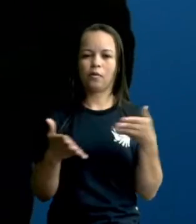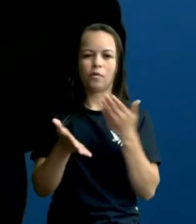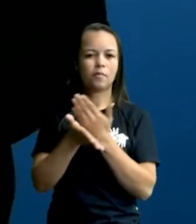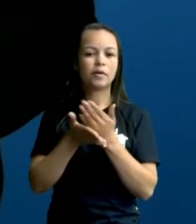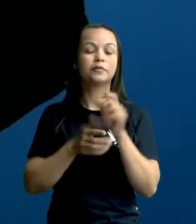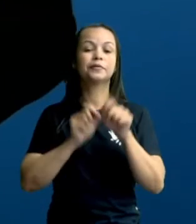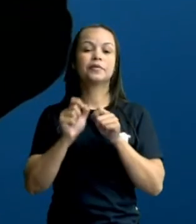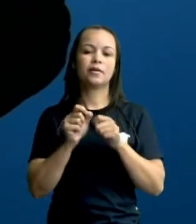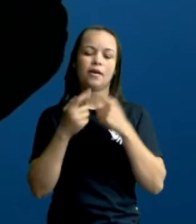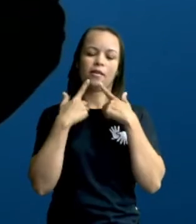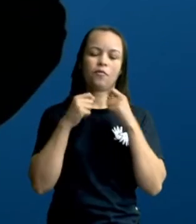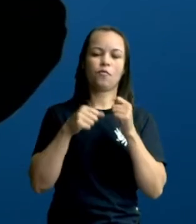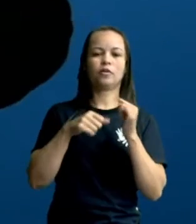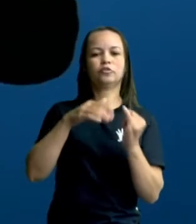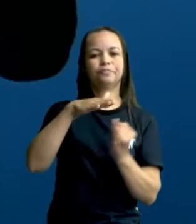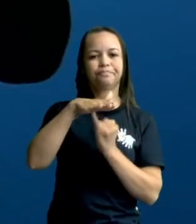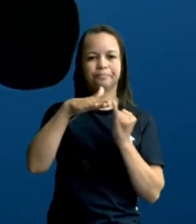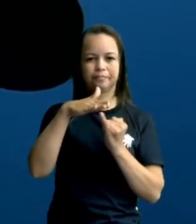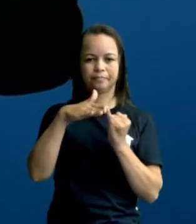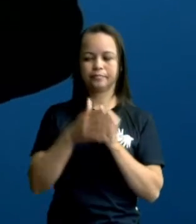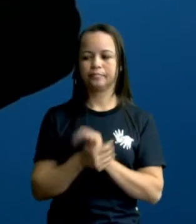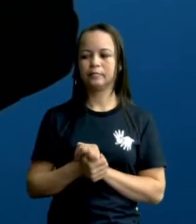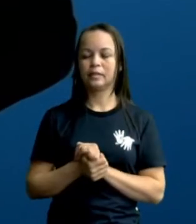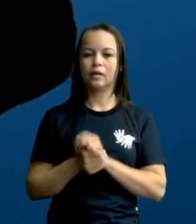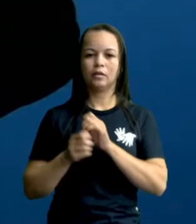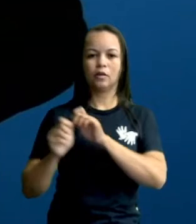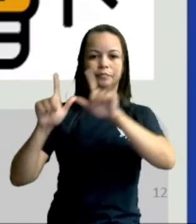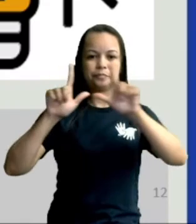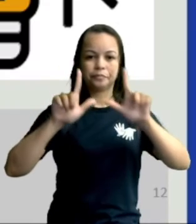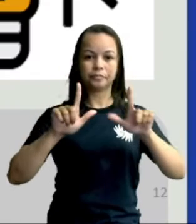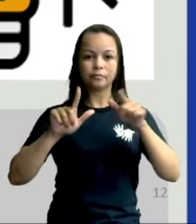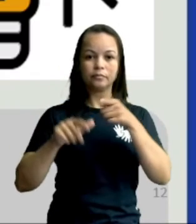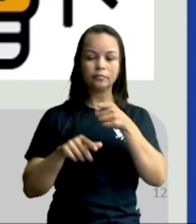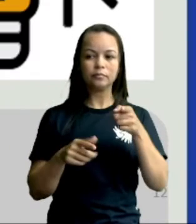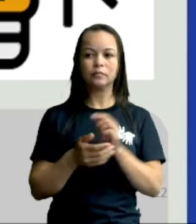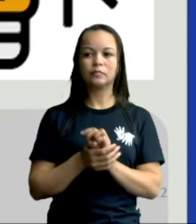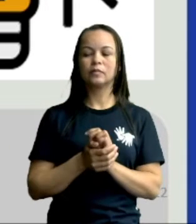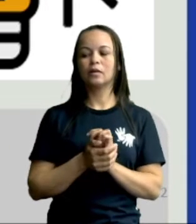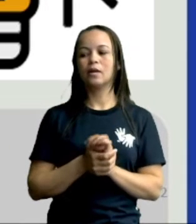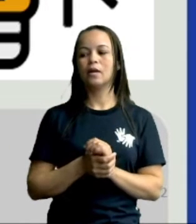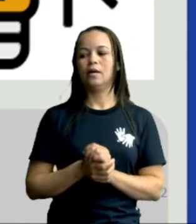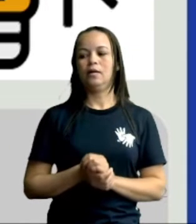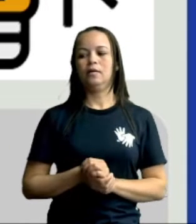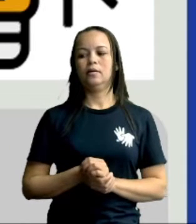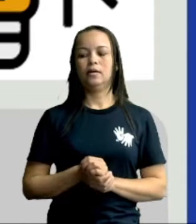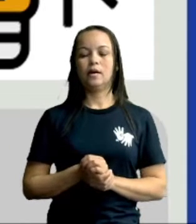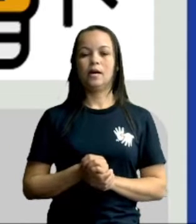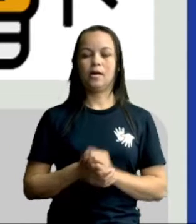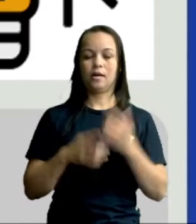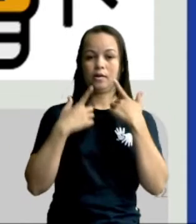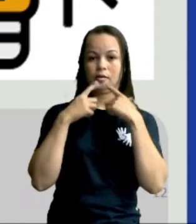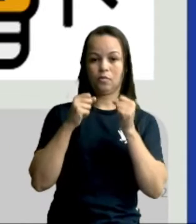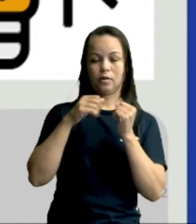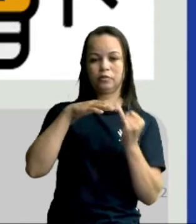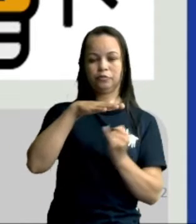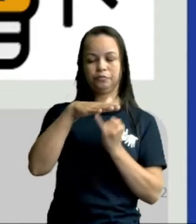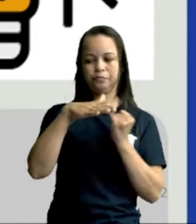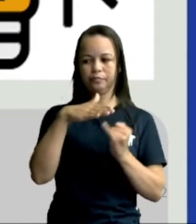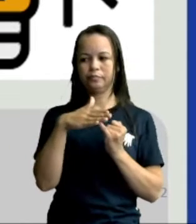bom? Prosseguindo, vou colocar para você na tela a definição. A linguagem